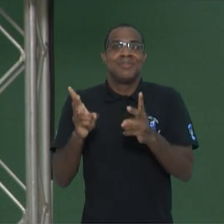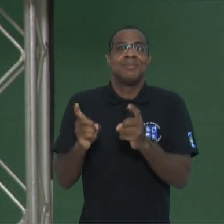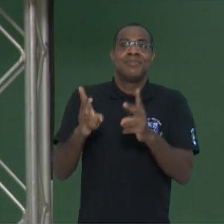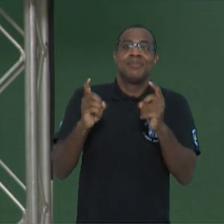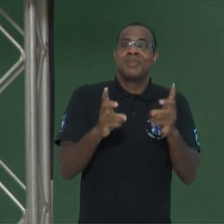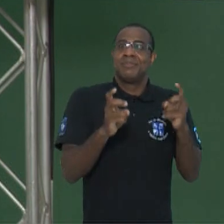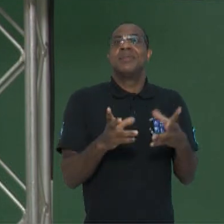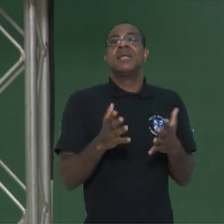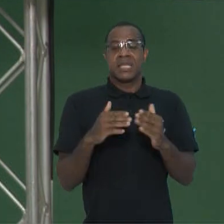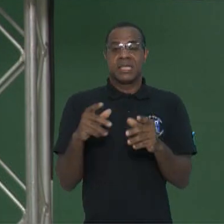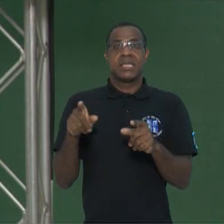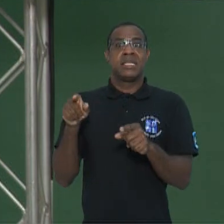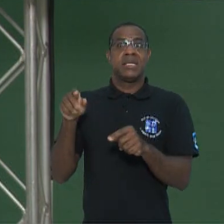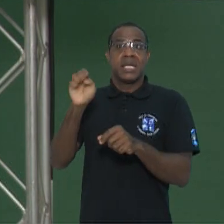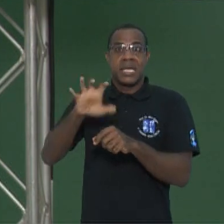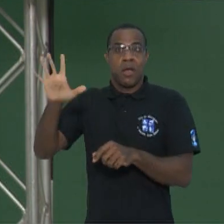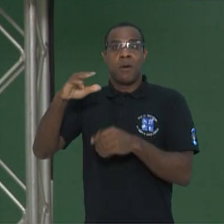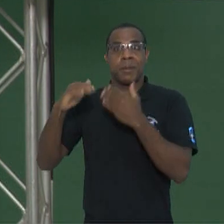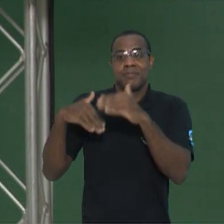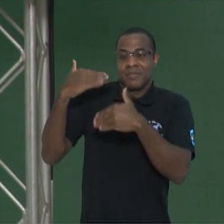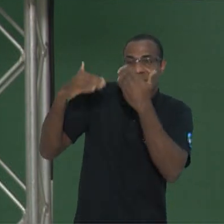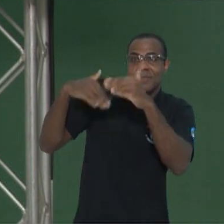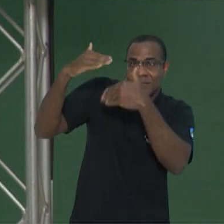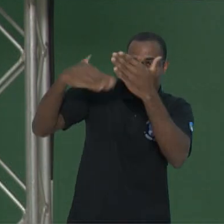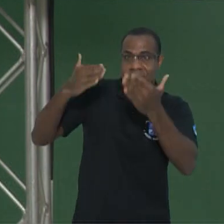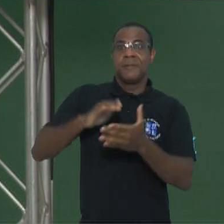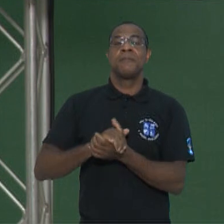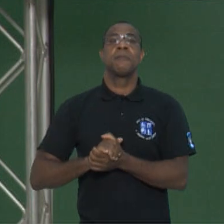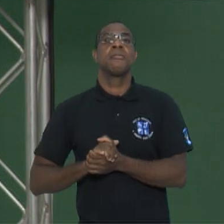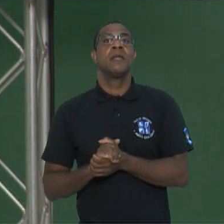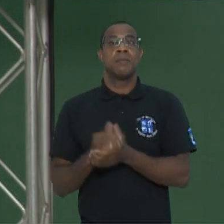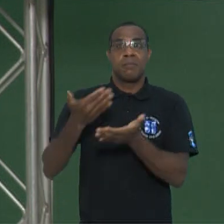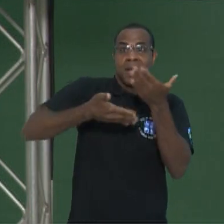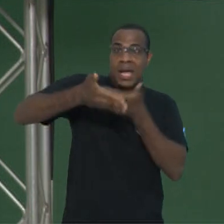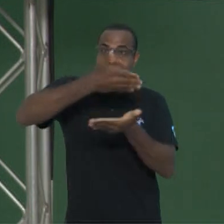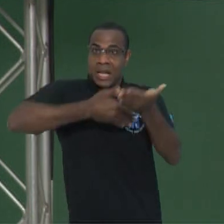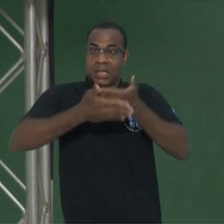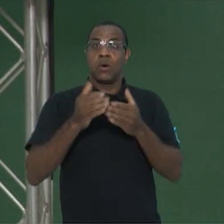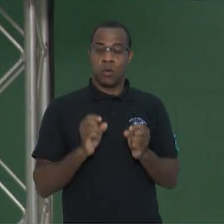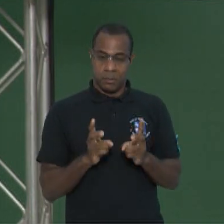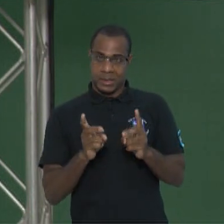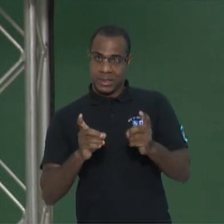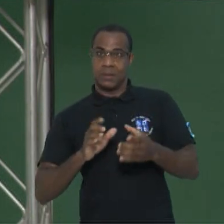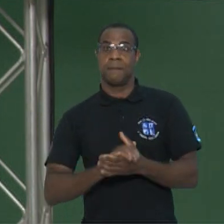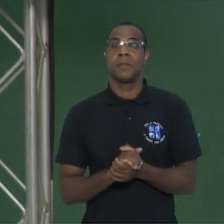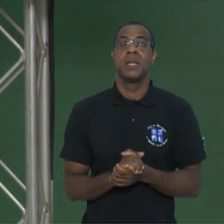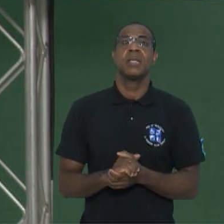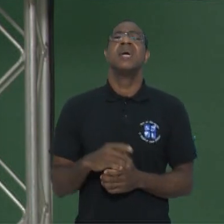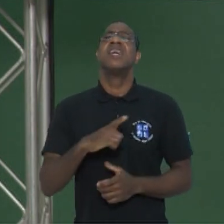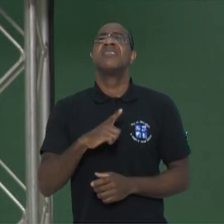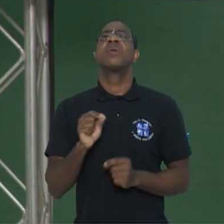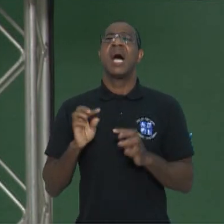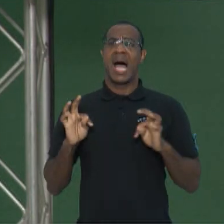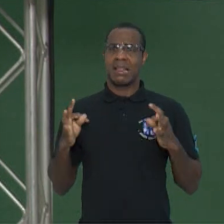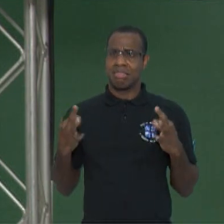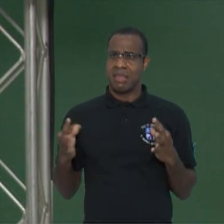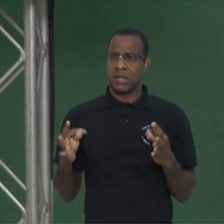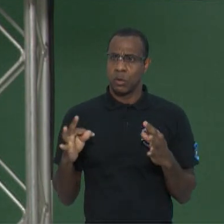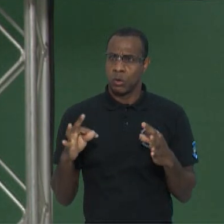produtos e desenvolver toda essa relação comercial. E aí, se detinham ali a tecnologia daquele